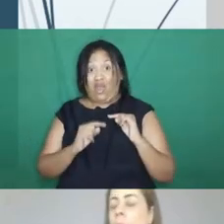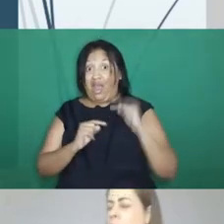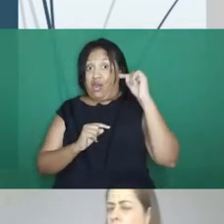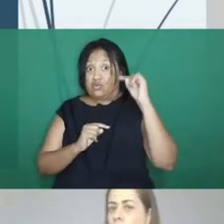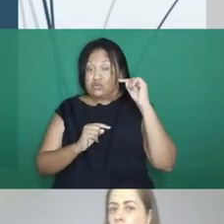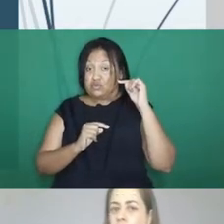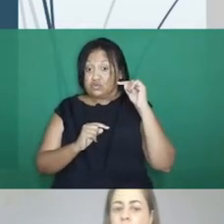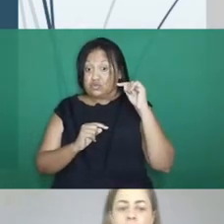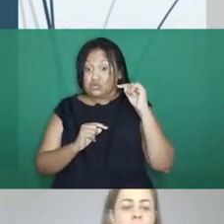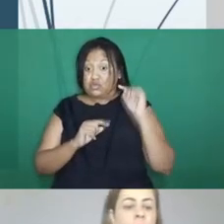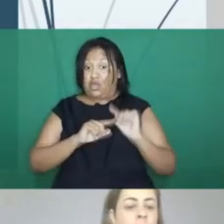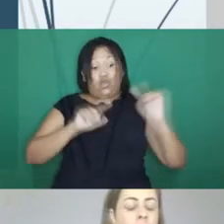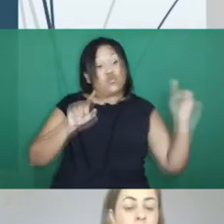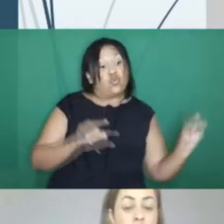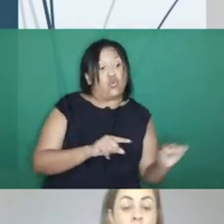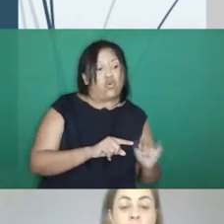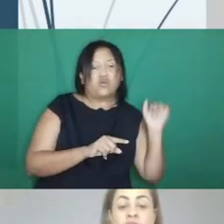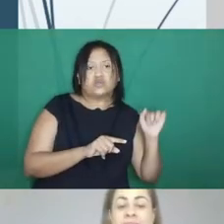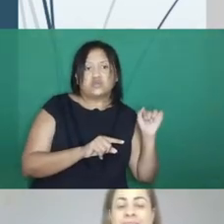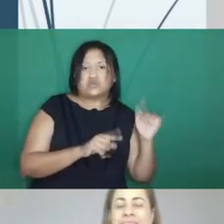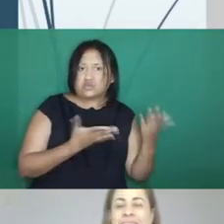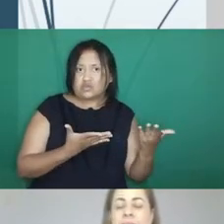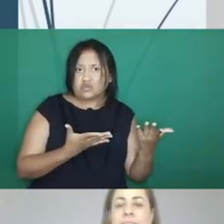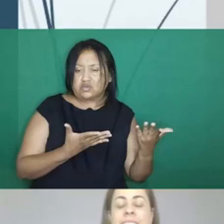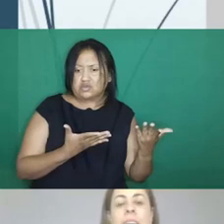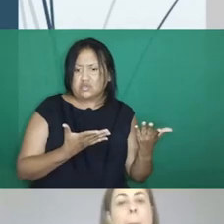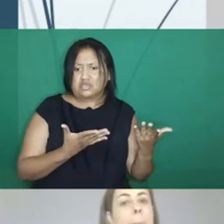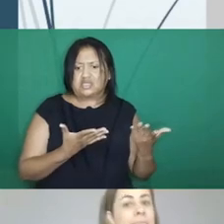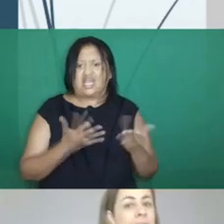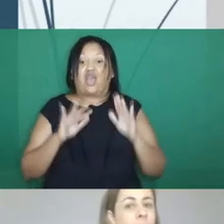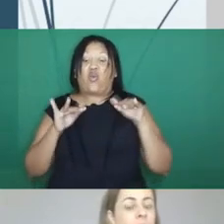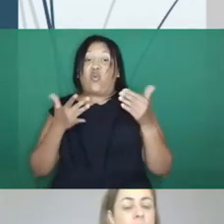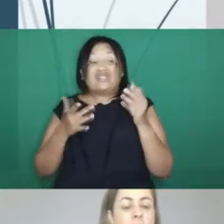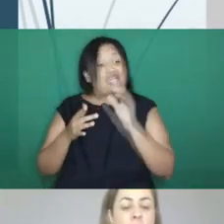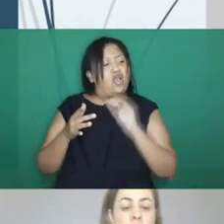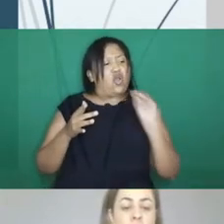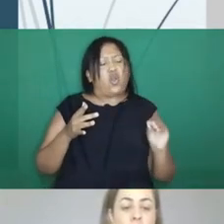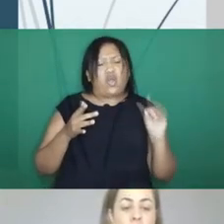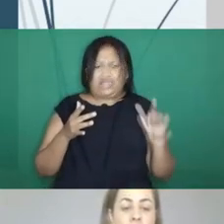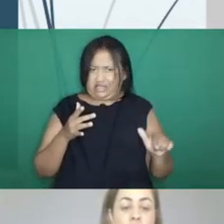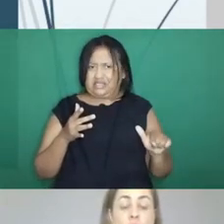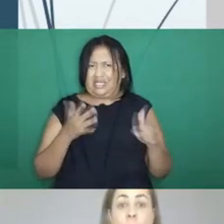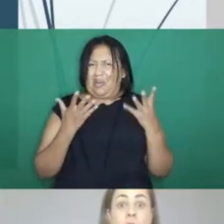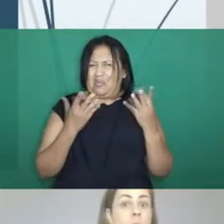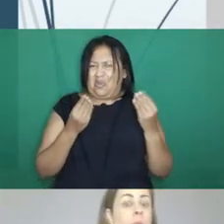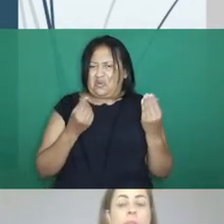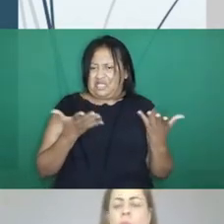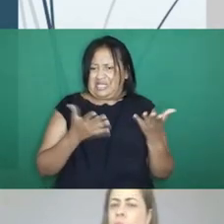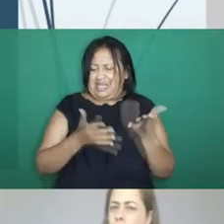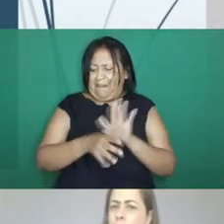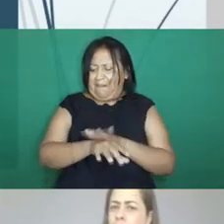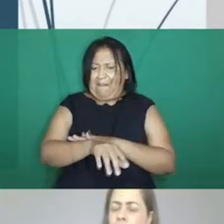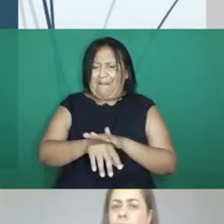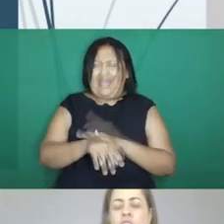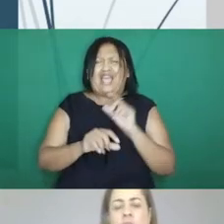que o salto tá muito alto skins que minha pele então quando ele coloca lá Tio much muito